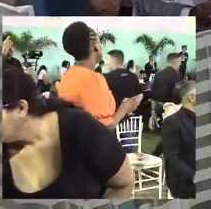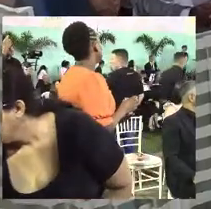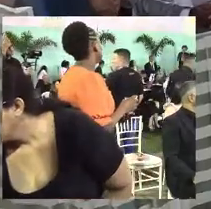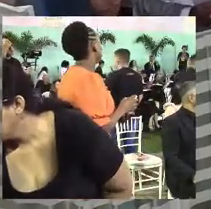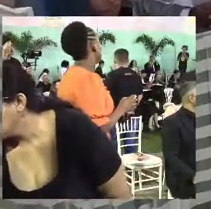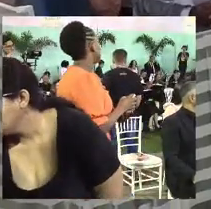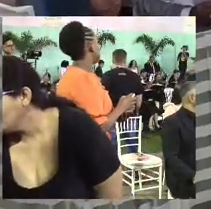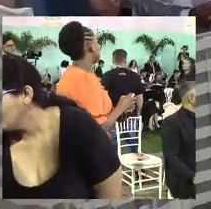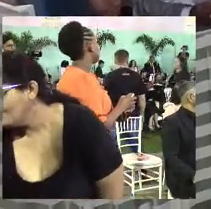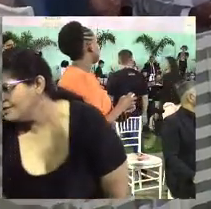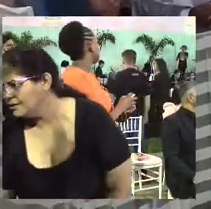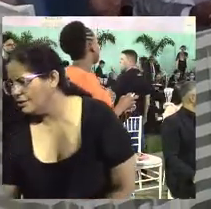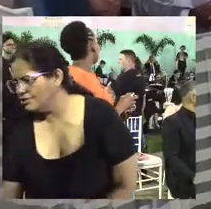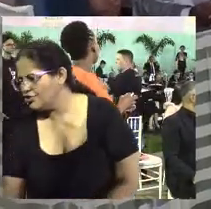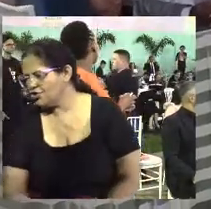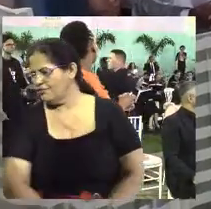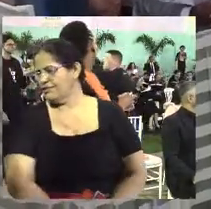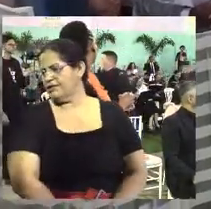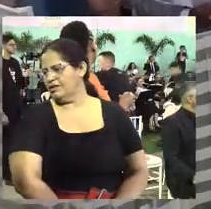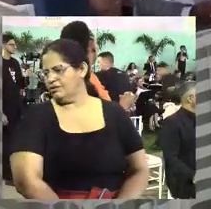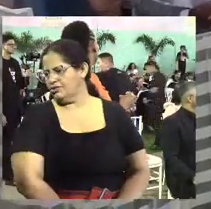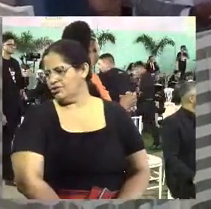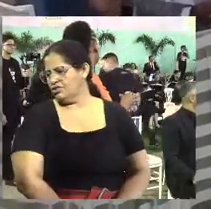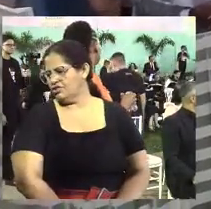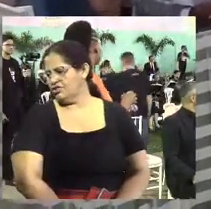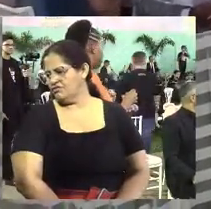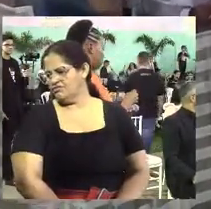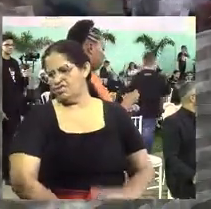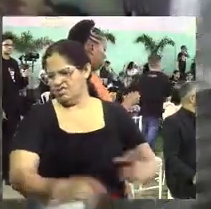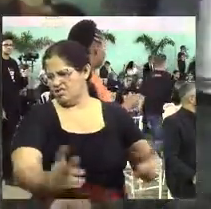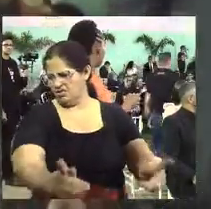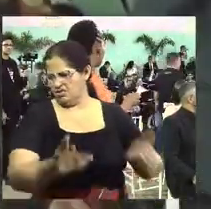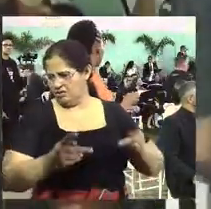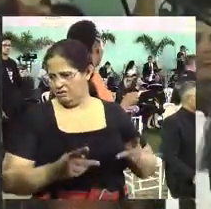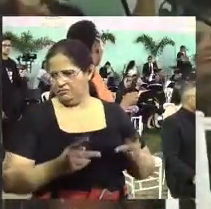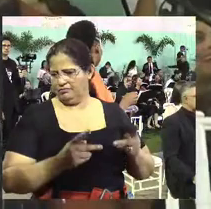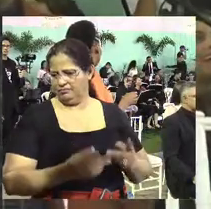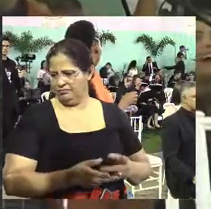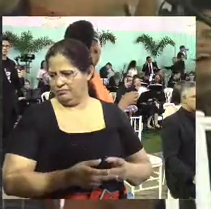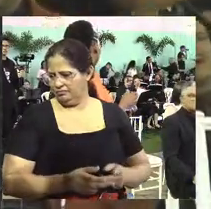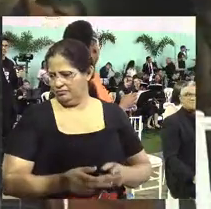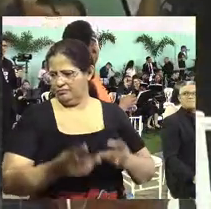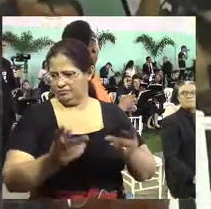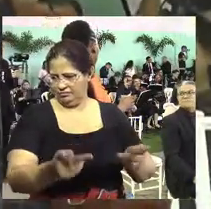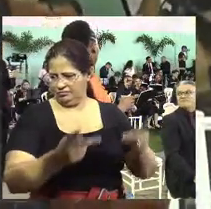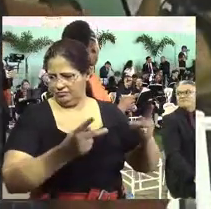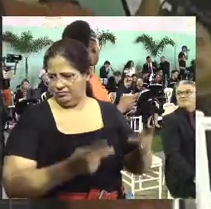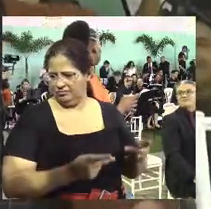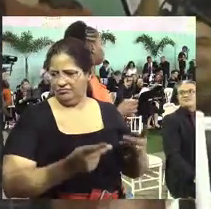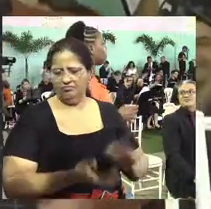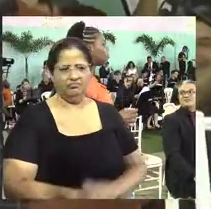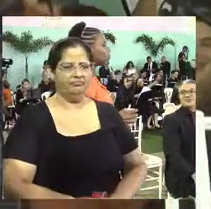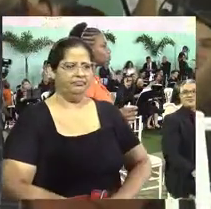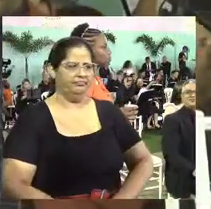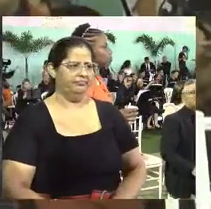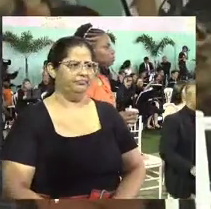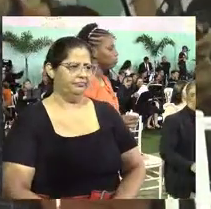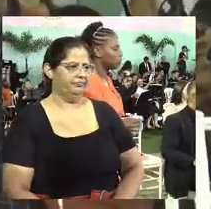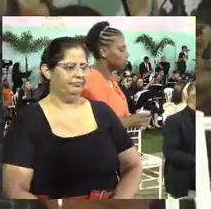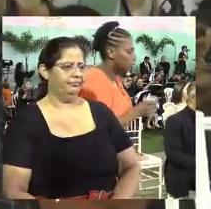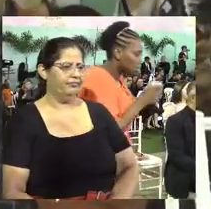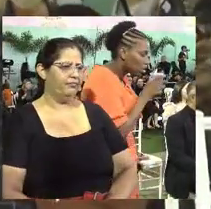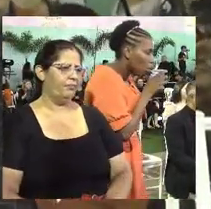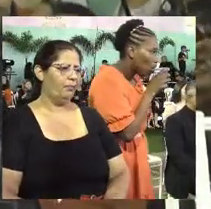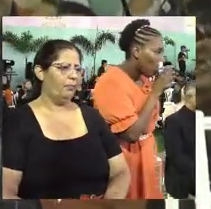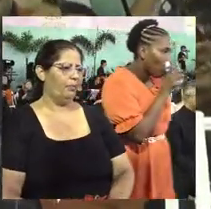e você cumprimente o seu você sabia que sorriso é contagiante se você dá um sorriso para o seu companheiro do lado ele vai sorrir nem sabe por quê